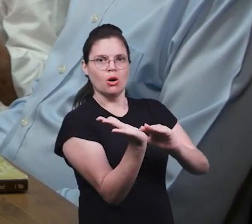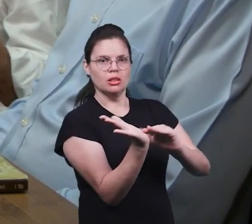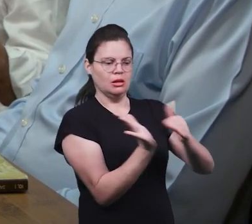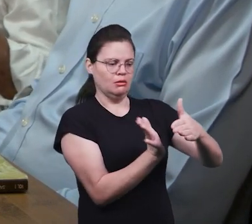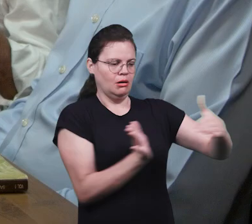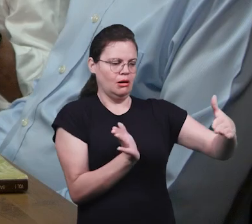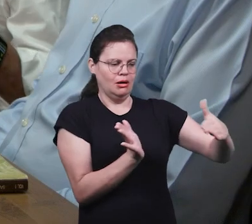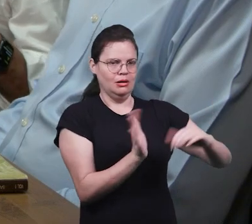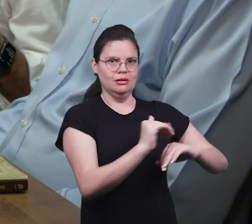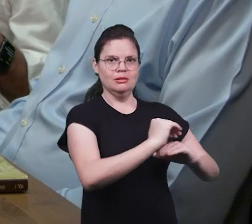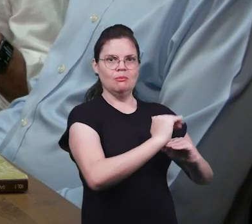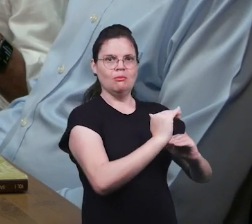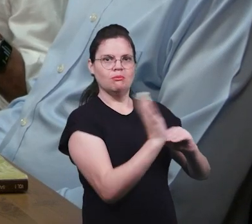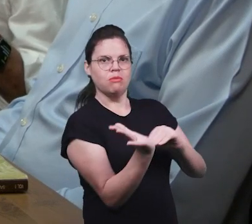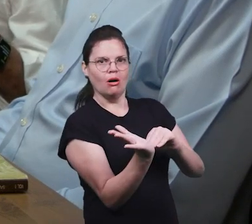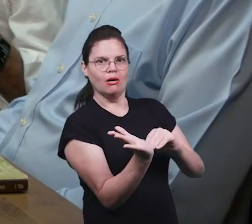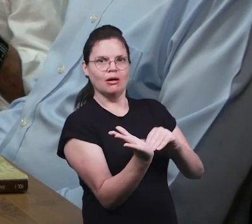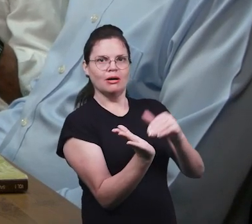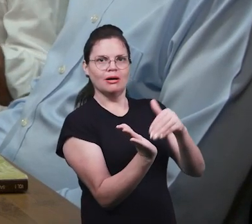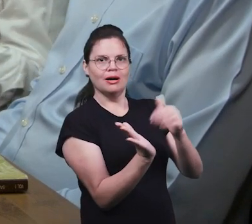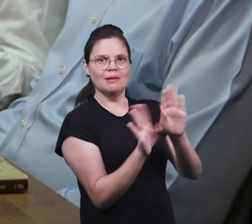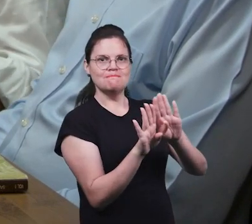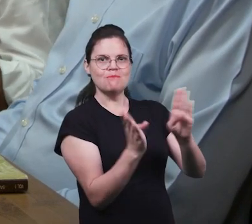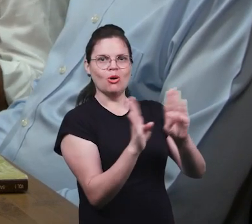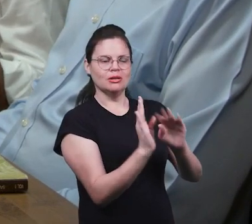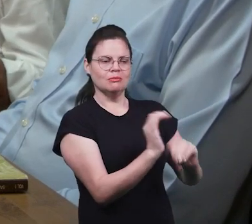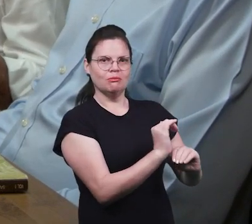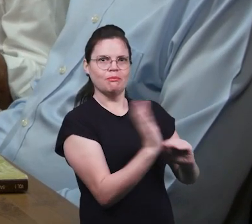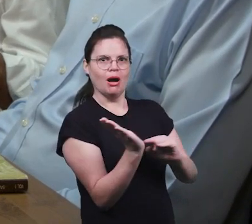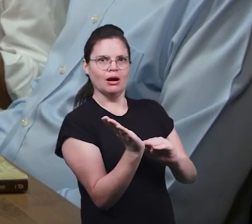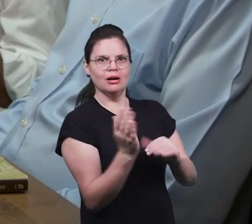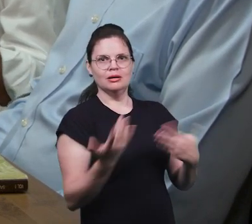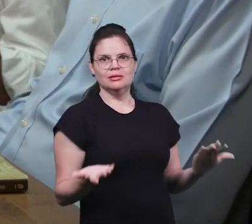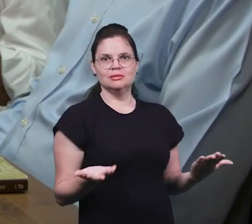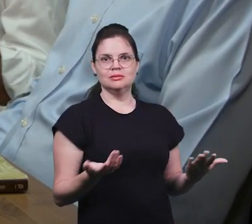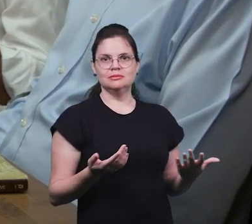como nós falamos. Noé era um pregoeiro da justiça. A porta é ampla.